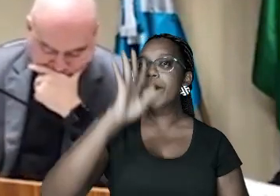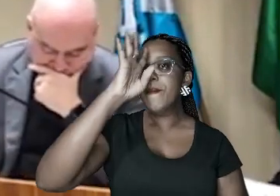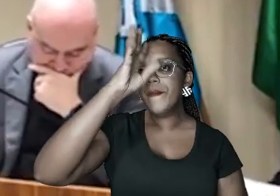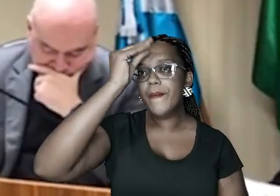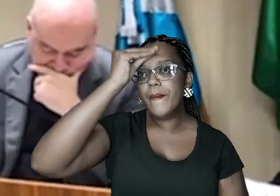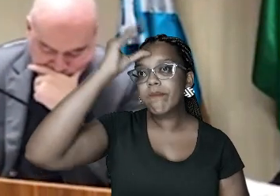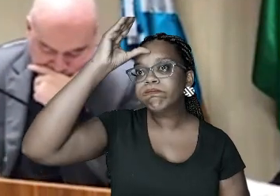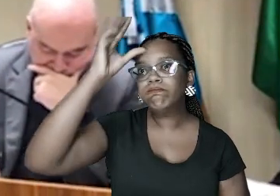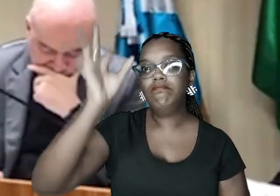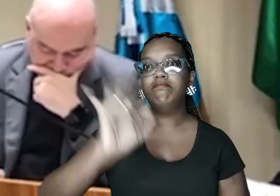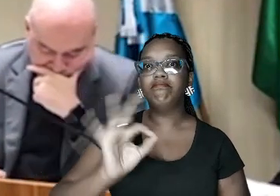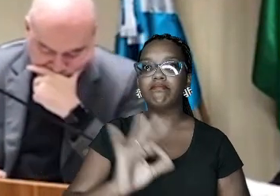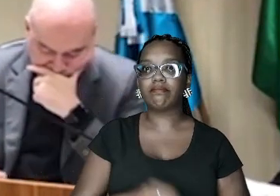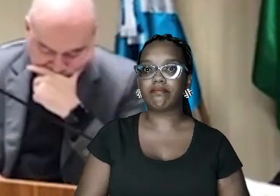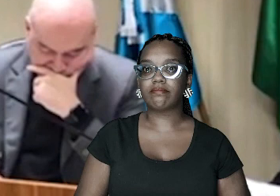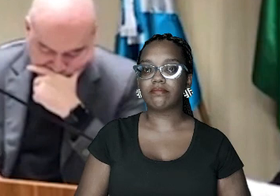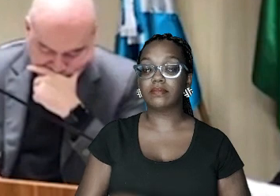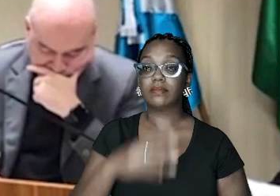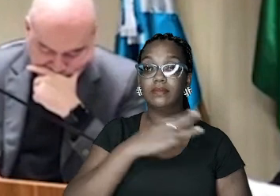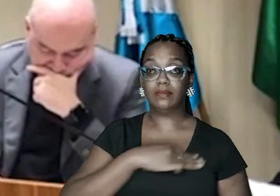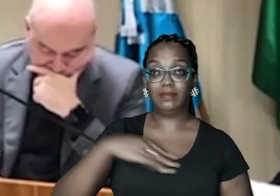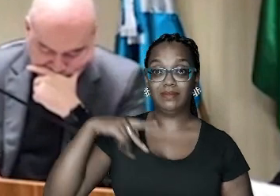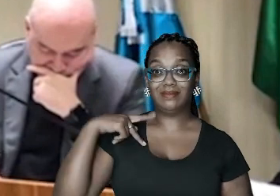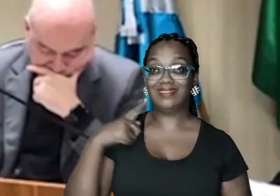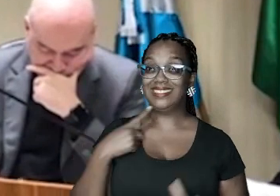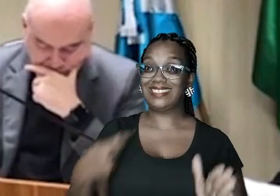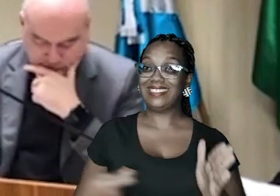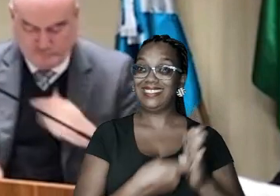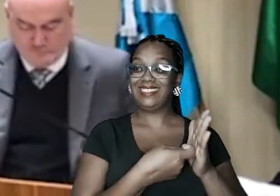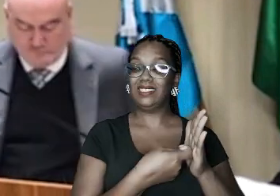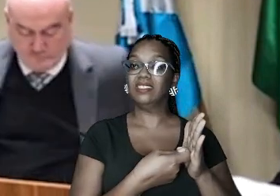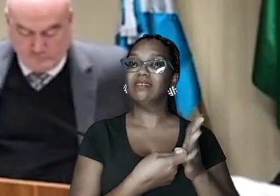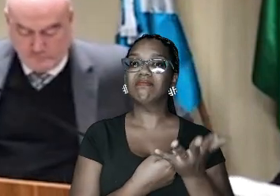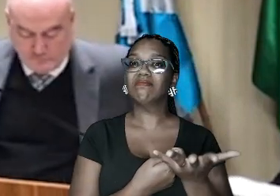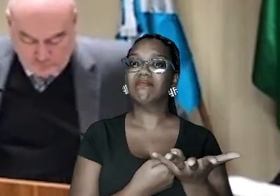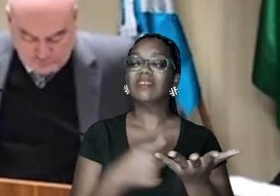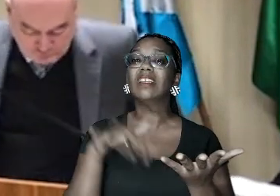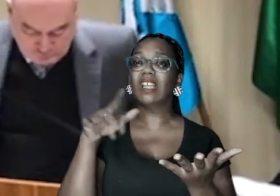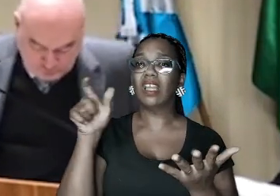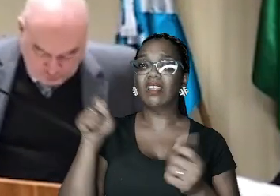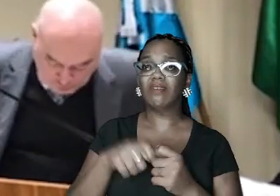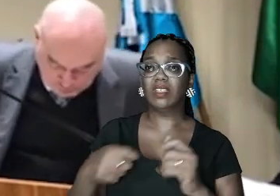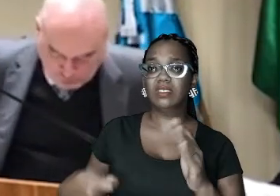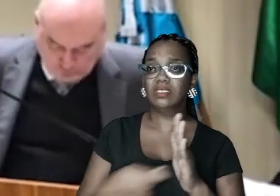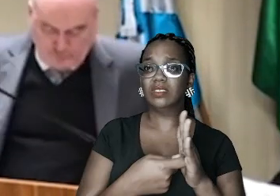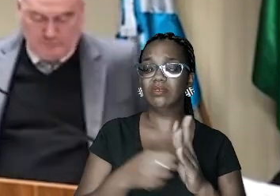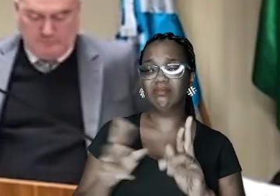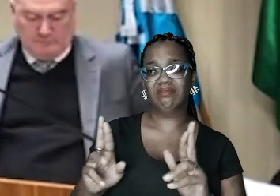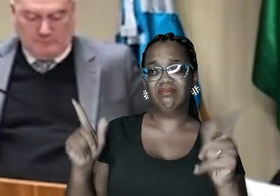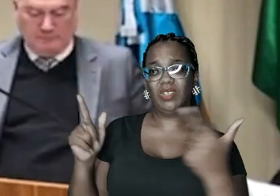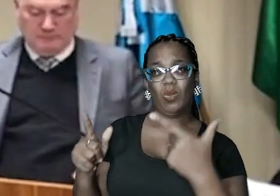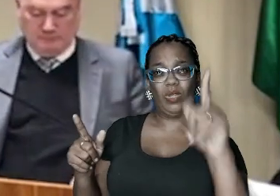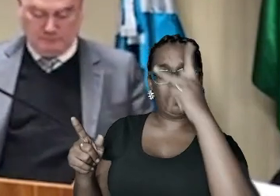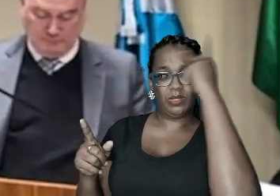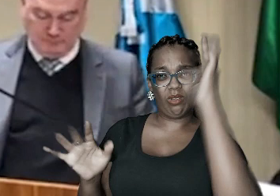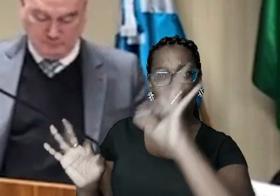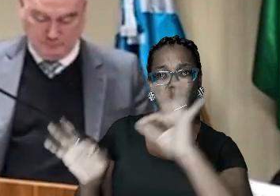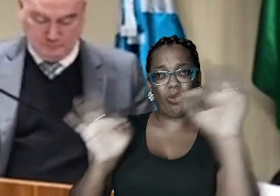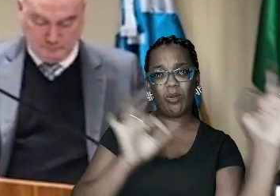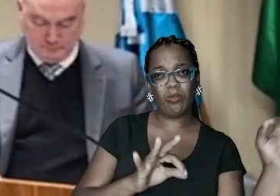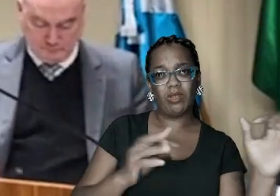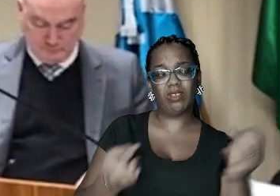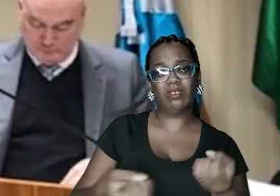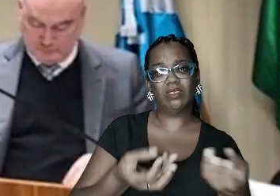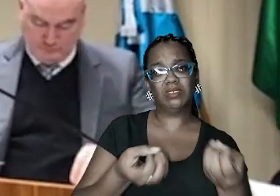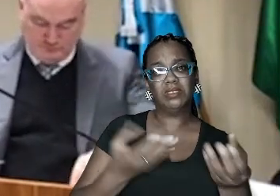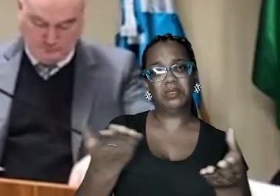Ministério Público vai faz a denúncia e muitas vezes Quem fez a denúncia também não é o mesmo que vai acompanhar a produção da prova